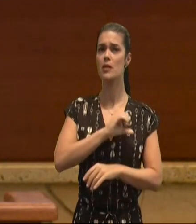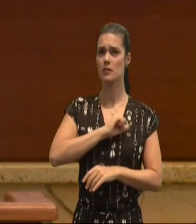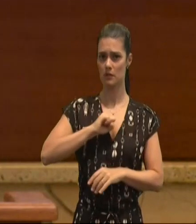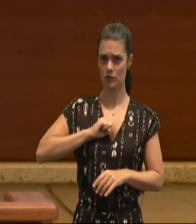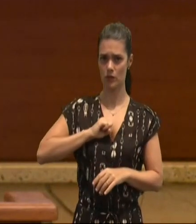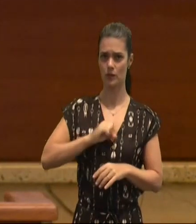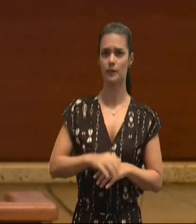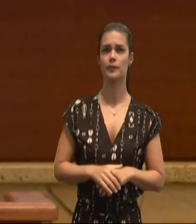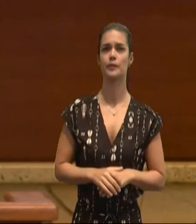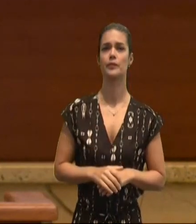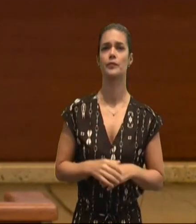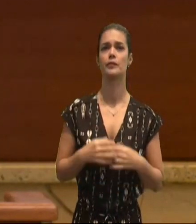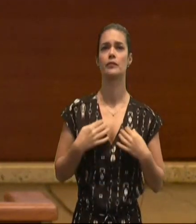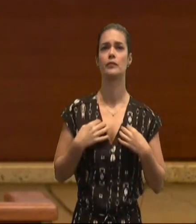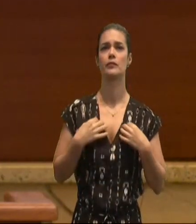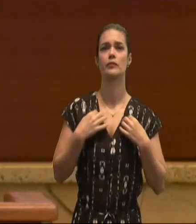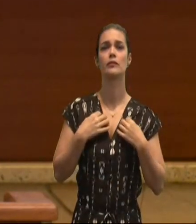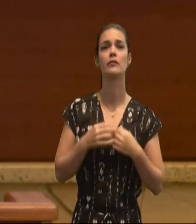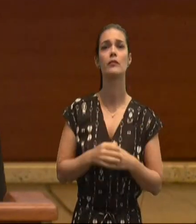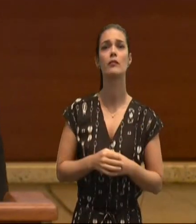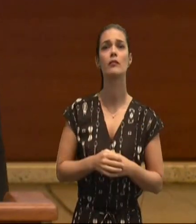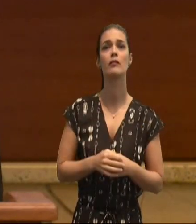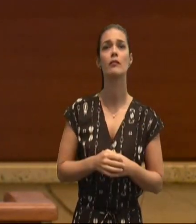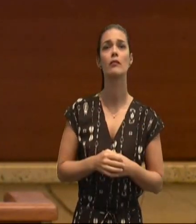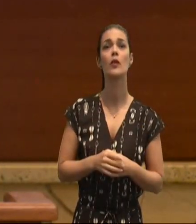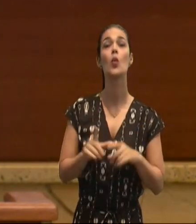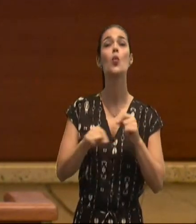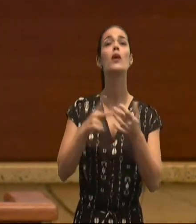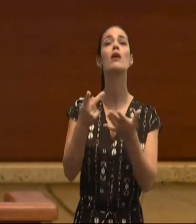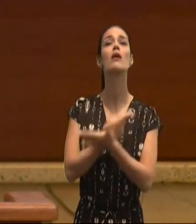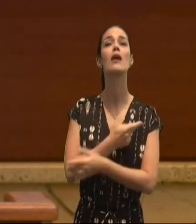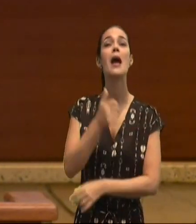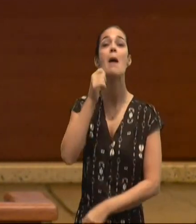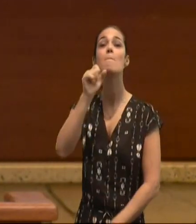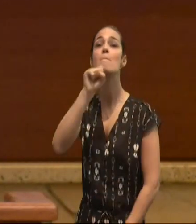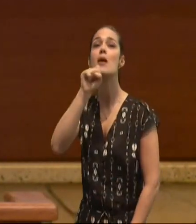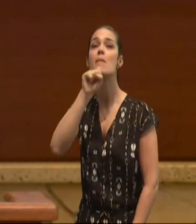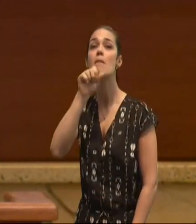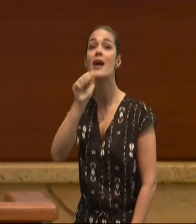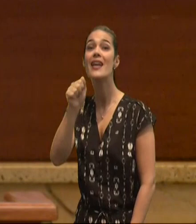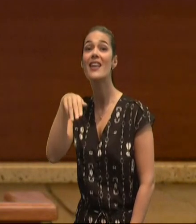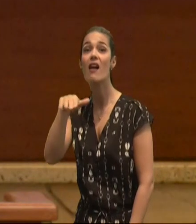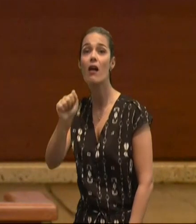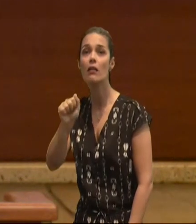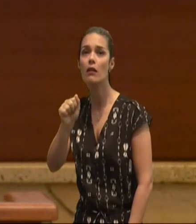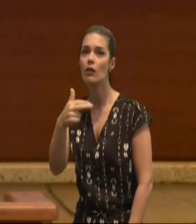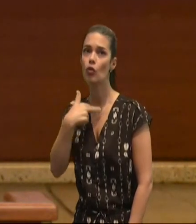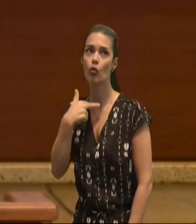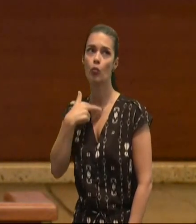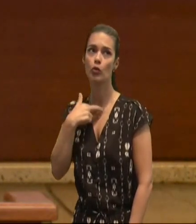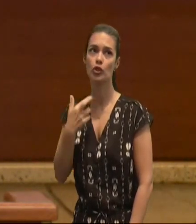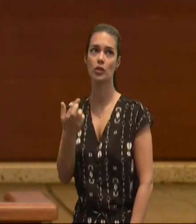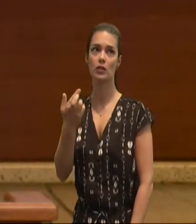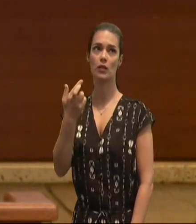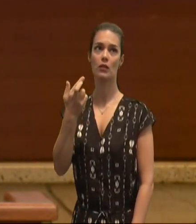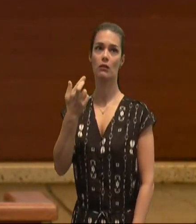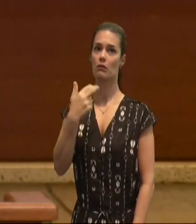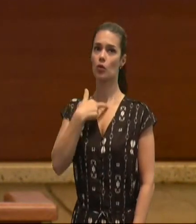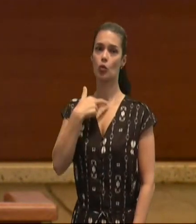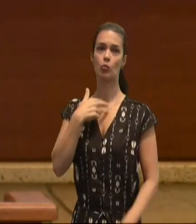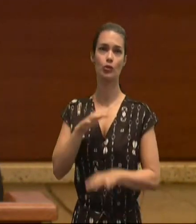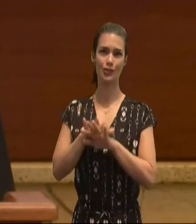escreve. Sabemos que Samuel foi dedicado a Deus por sua mãe Ana, mulher estéril, e que